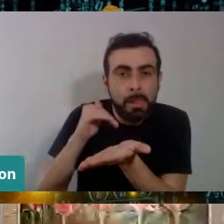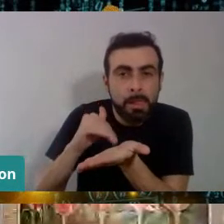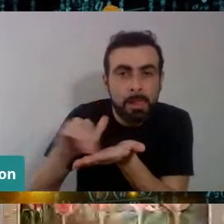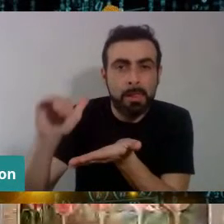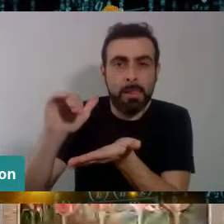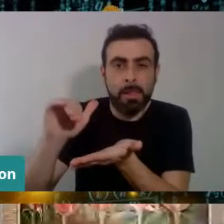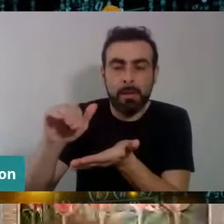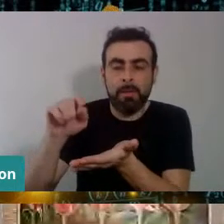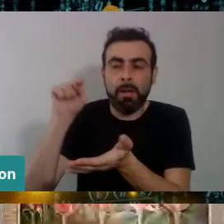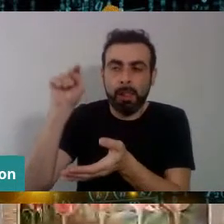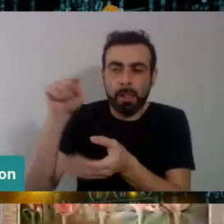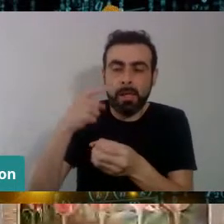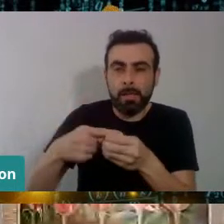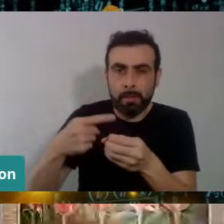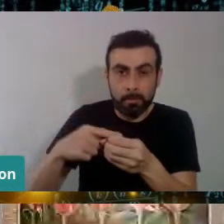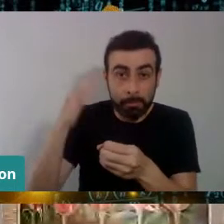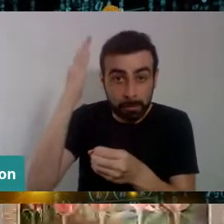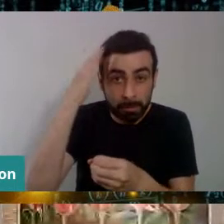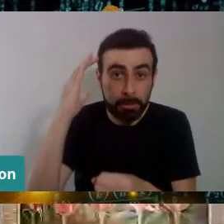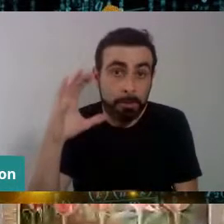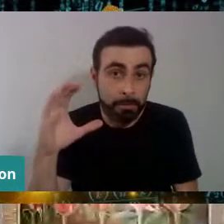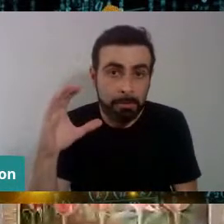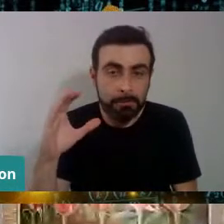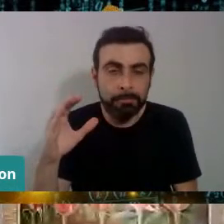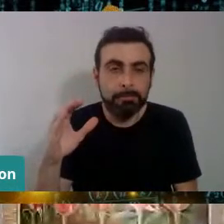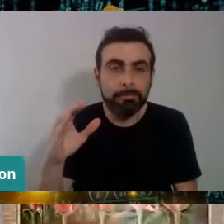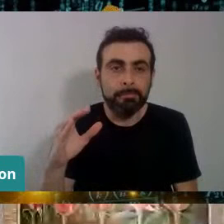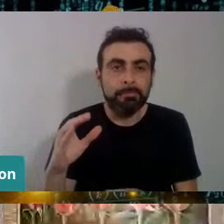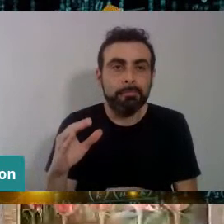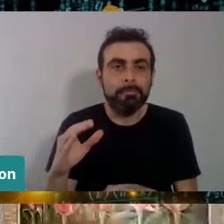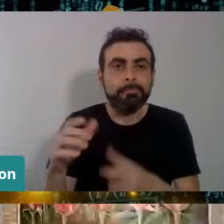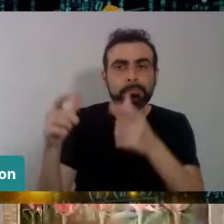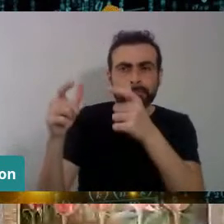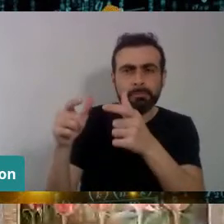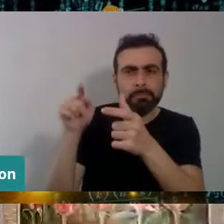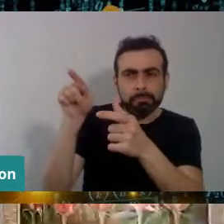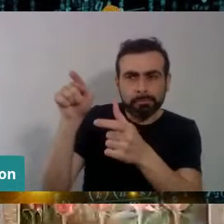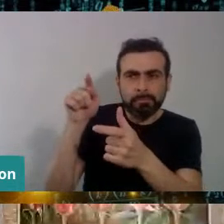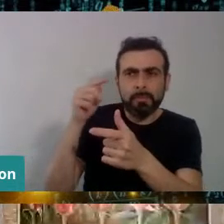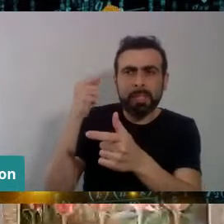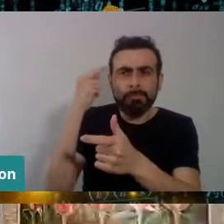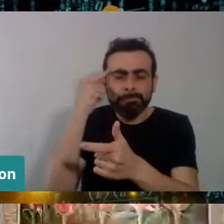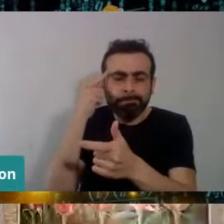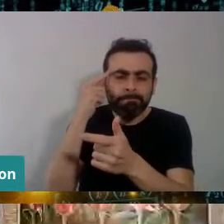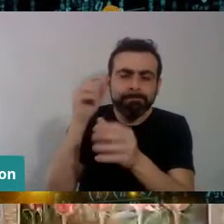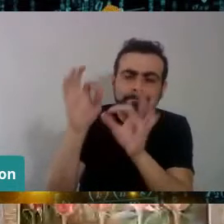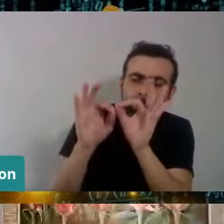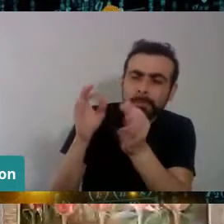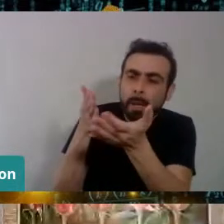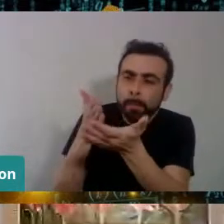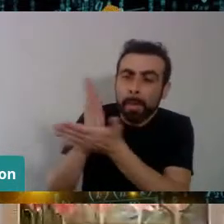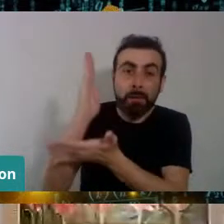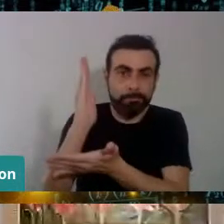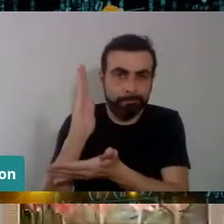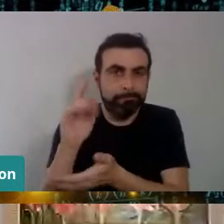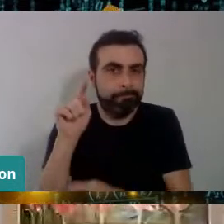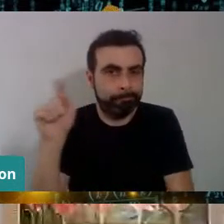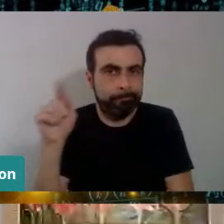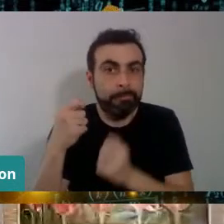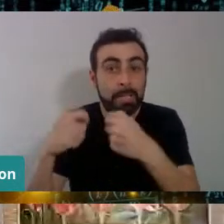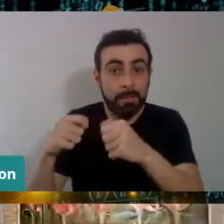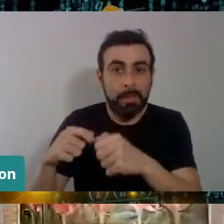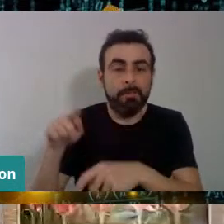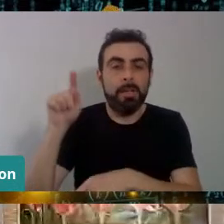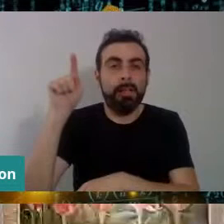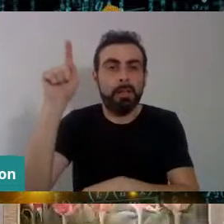para Curitiba, lá para ser aprovado esse projeto, né? E o